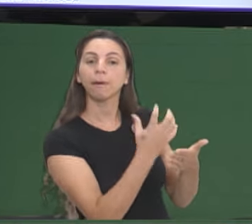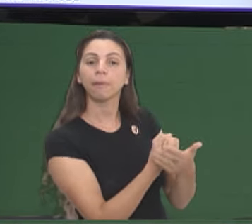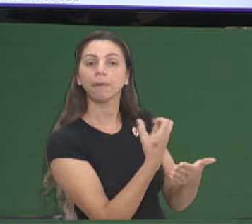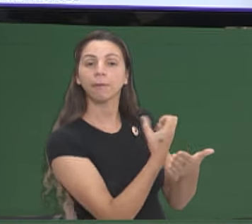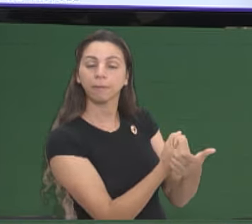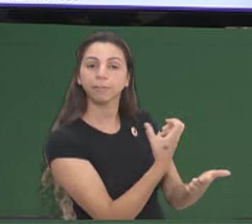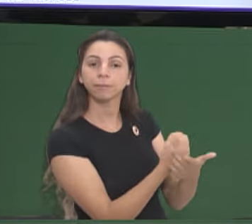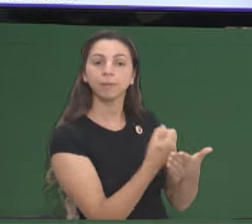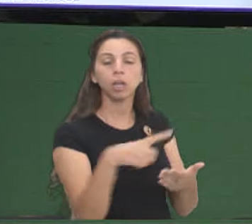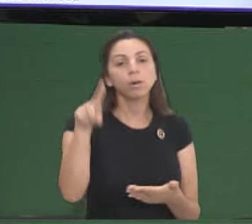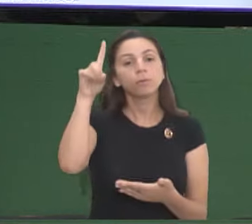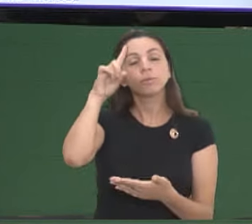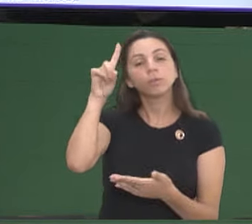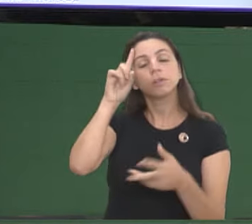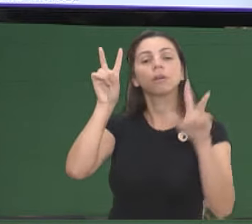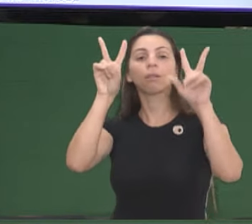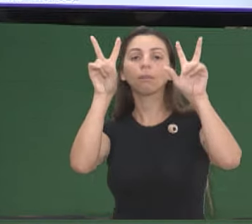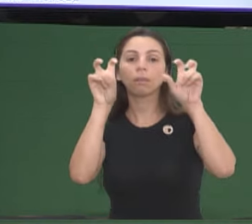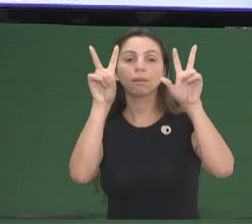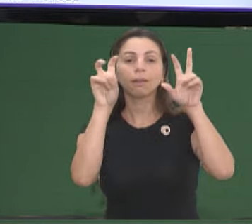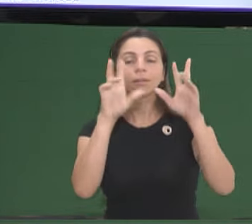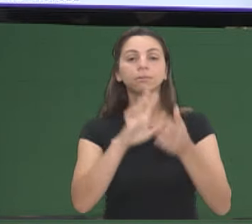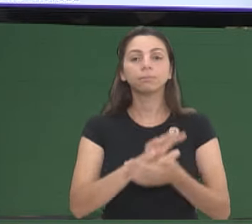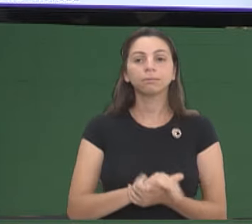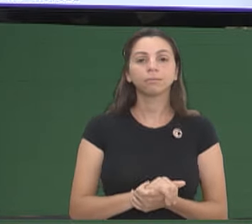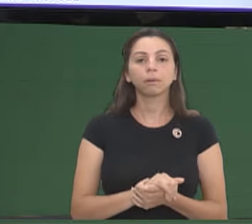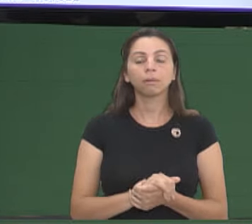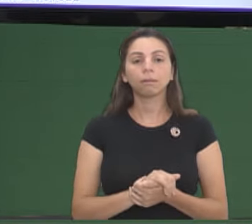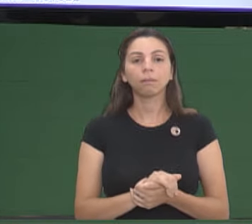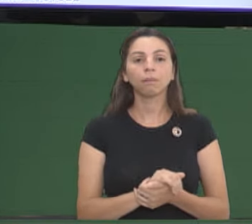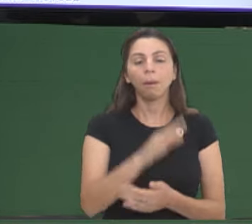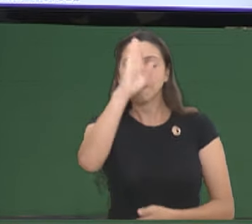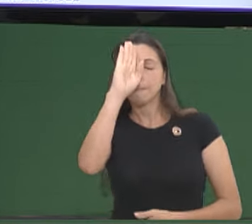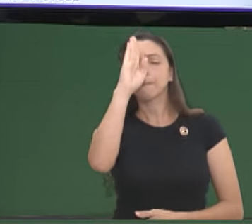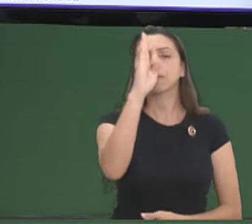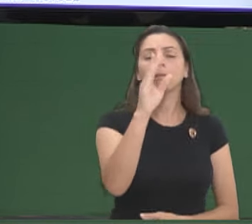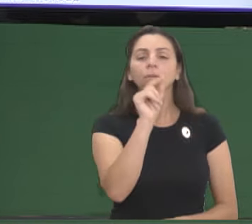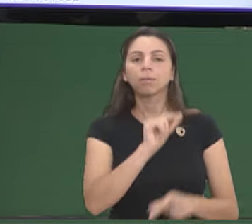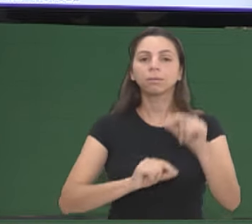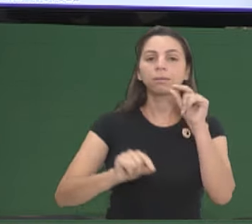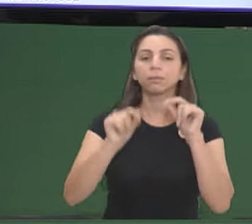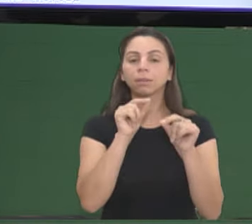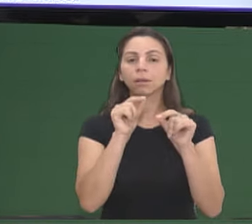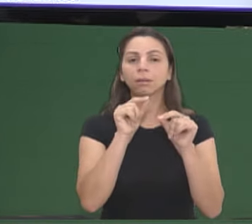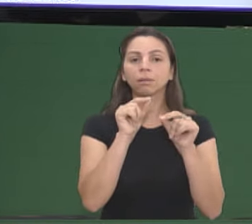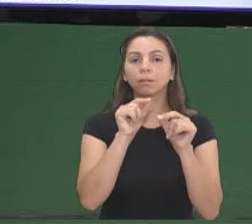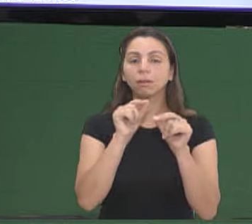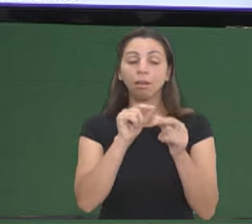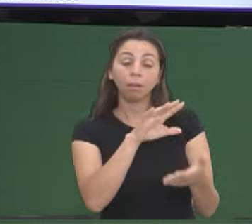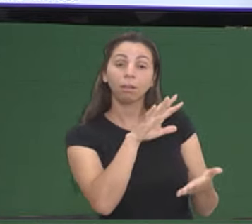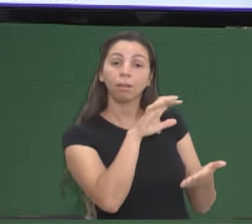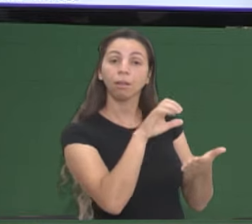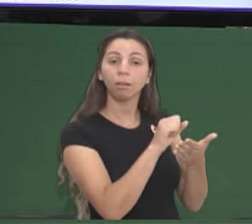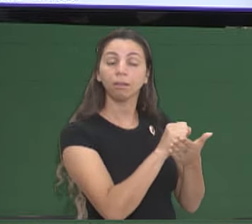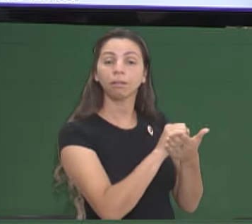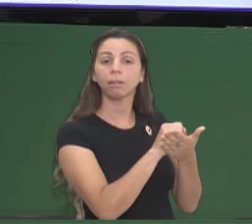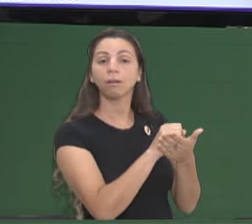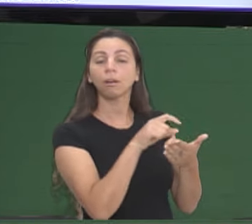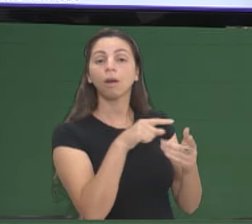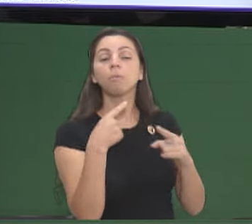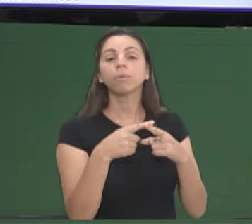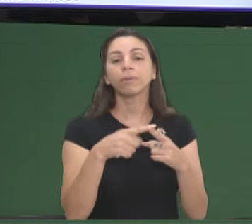o assunto que a gente vai abordar e principalmente que vocês façam esse registro para que a